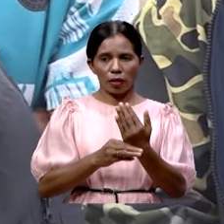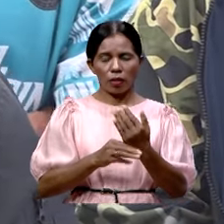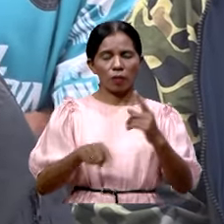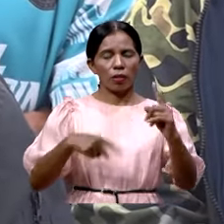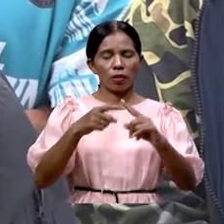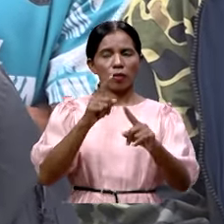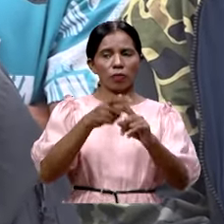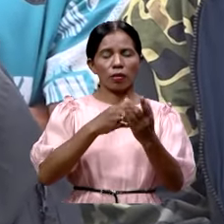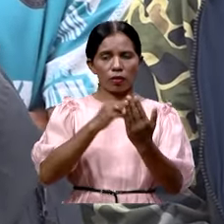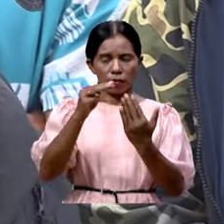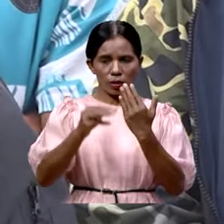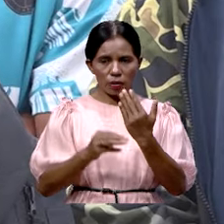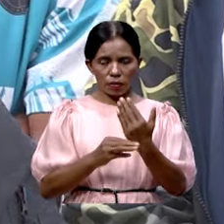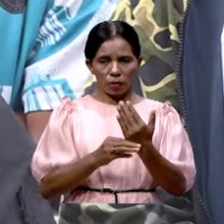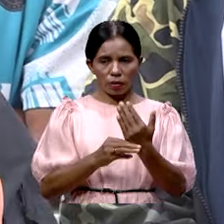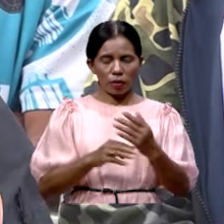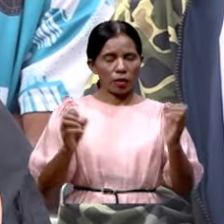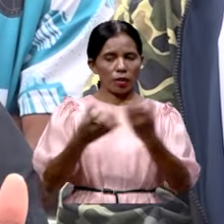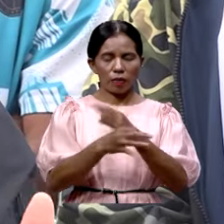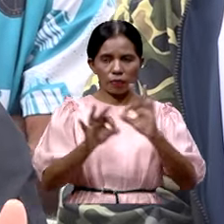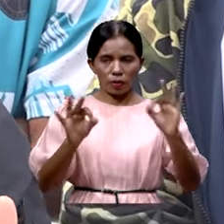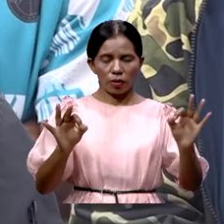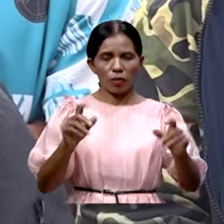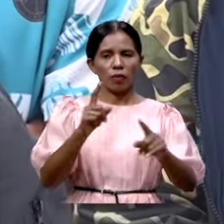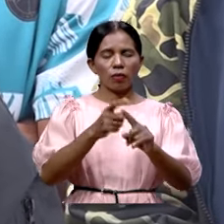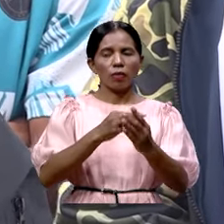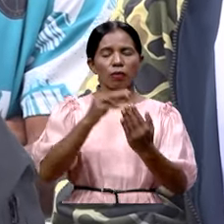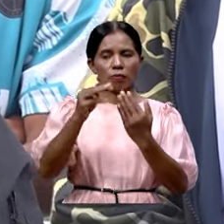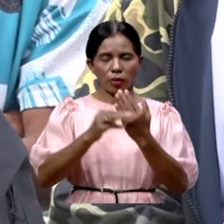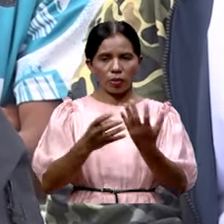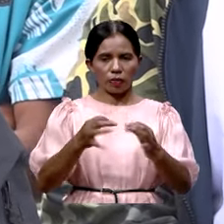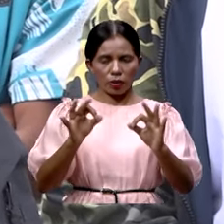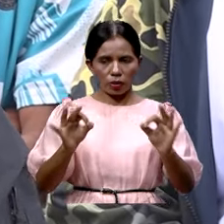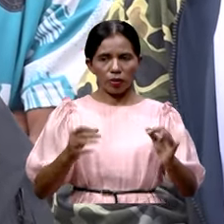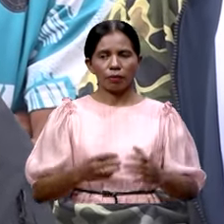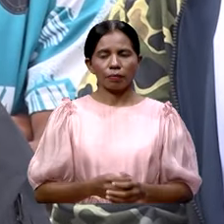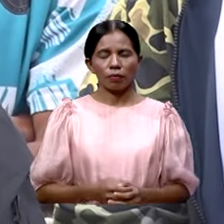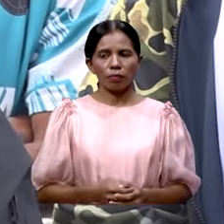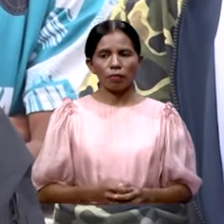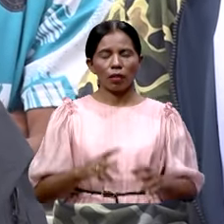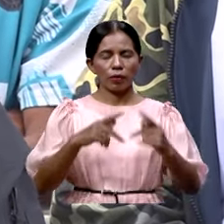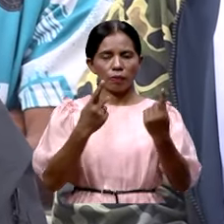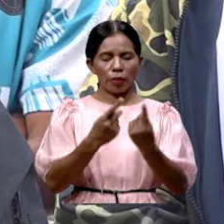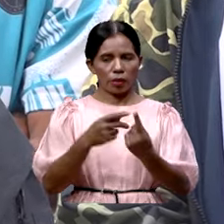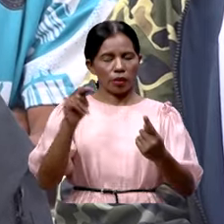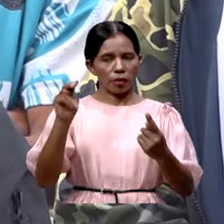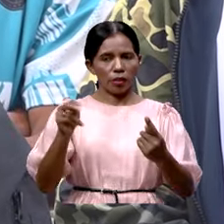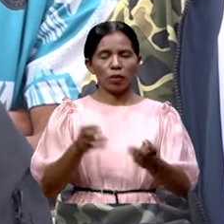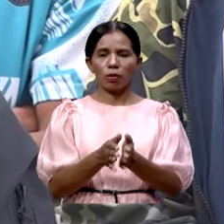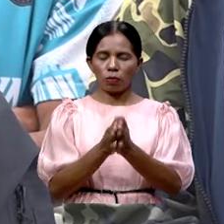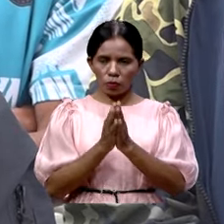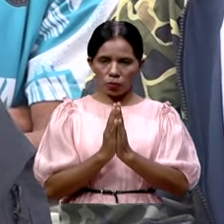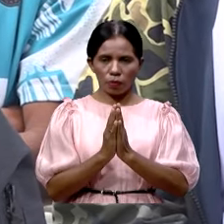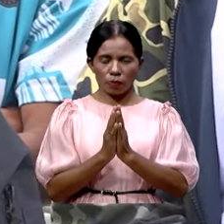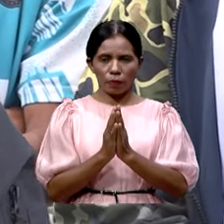até fulan março maka lahotu e fulan março liwana e empresa né husu prato